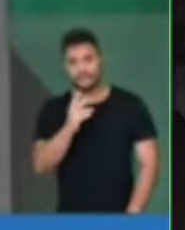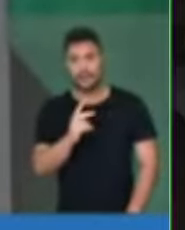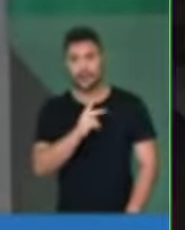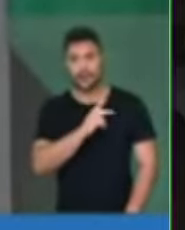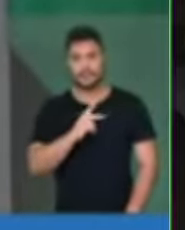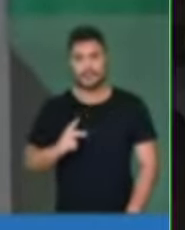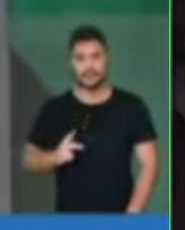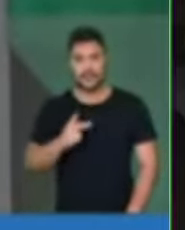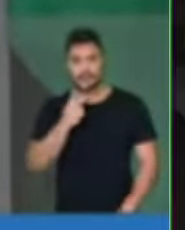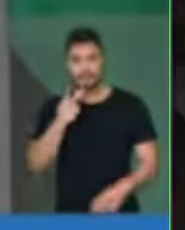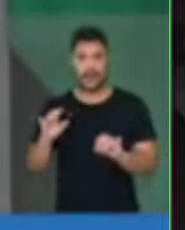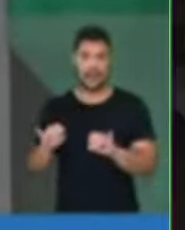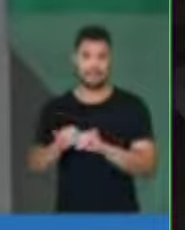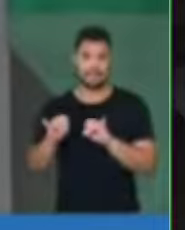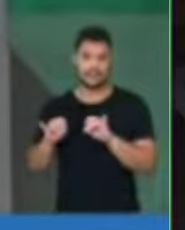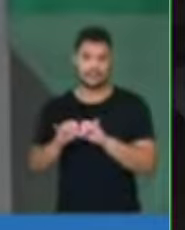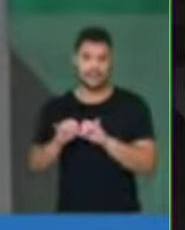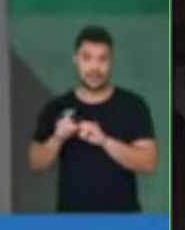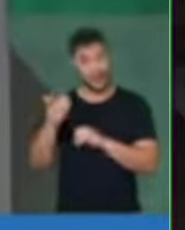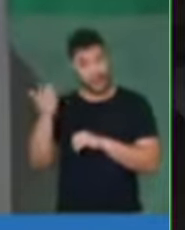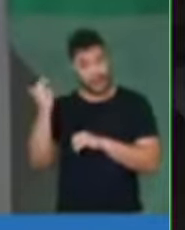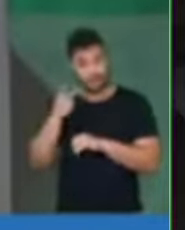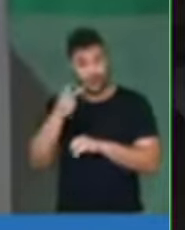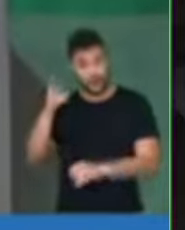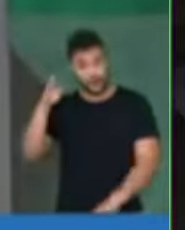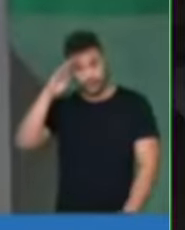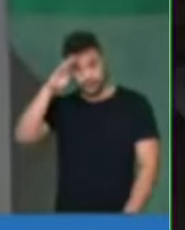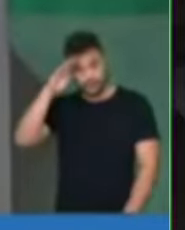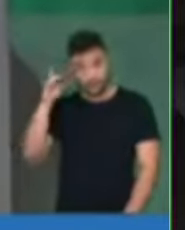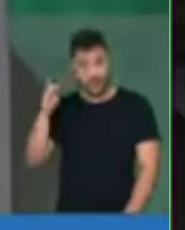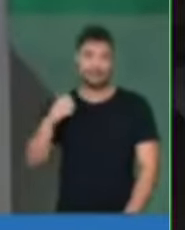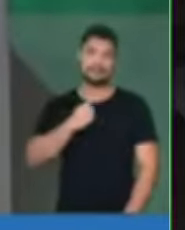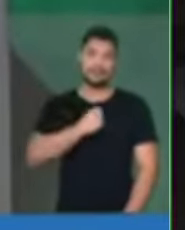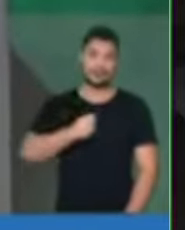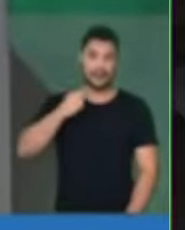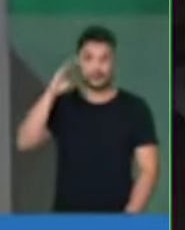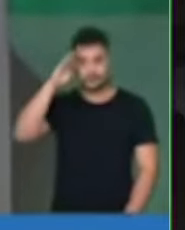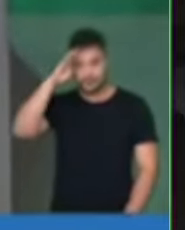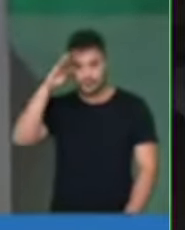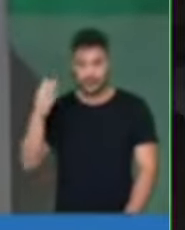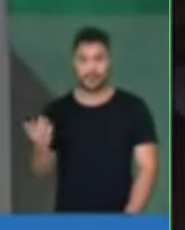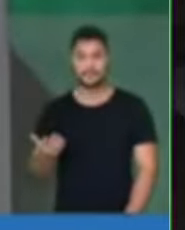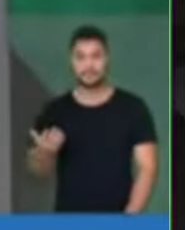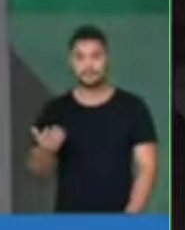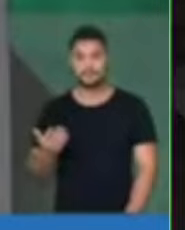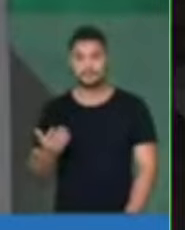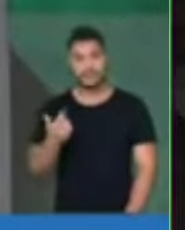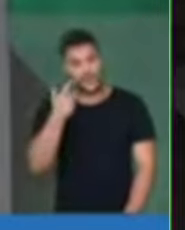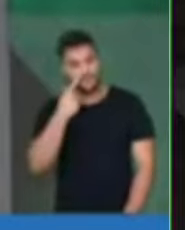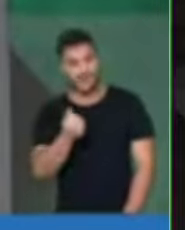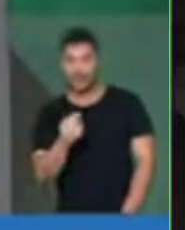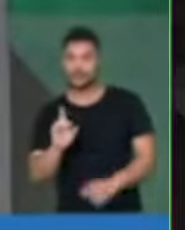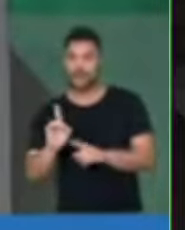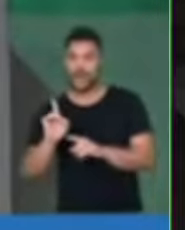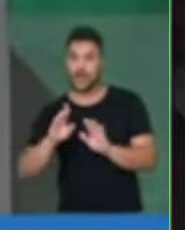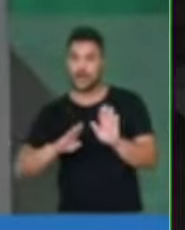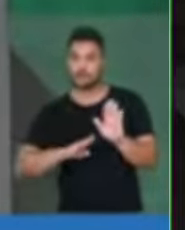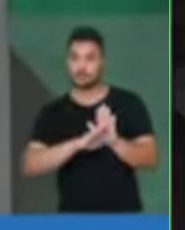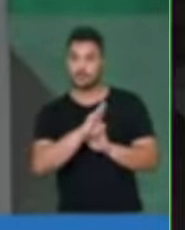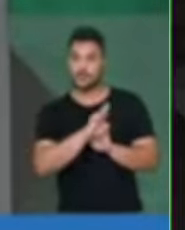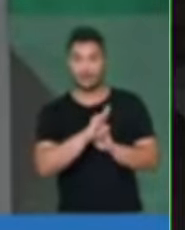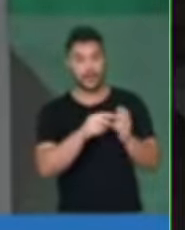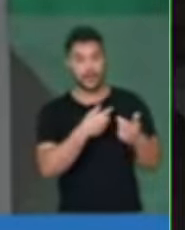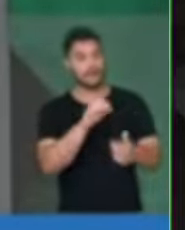falar besteira, estava se referindo ao Bolsonaro. Que saudade do Bolsonaro. Vemos o dólar subir, a